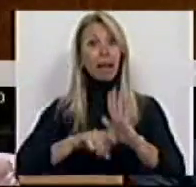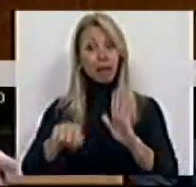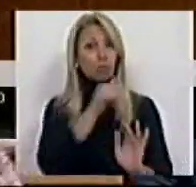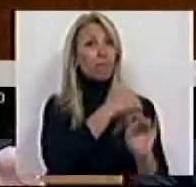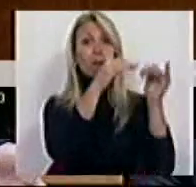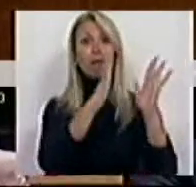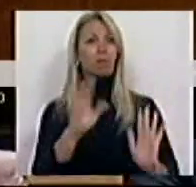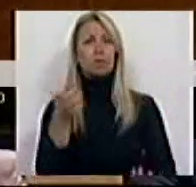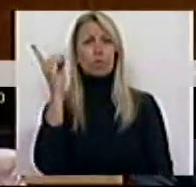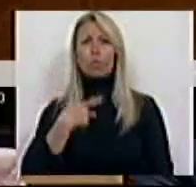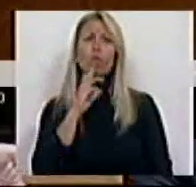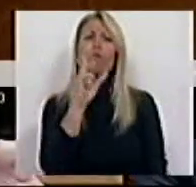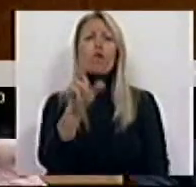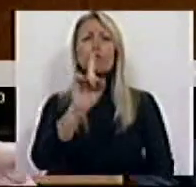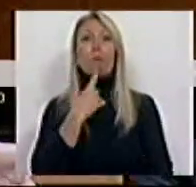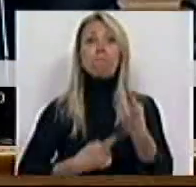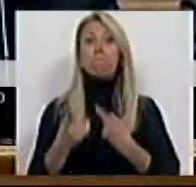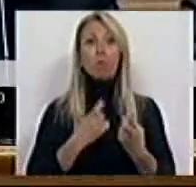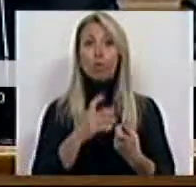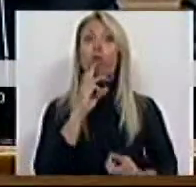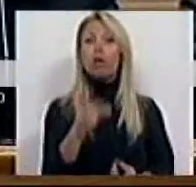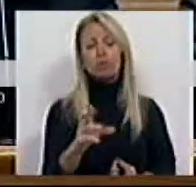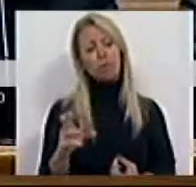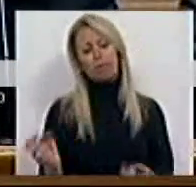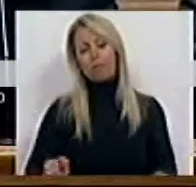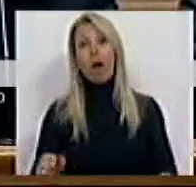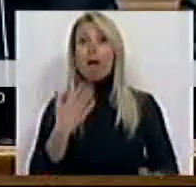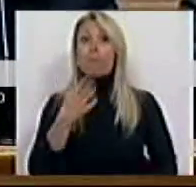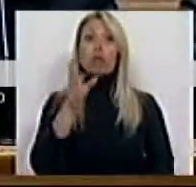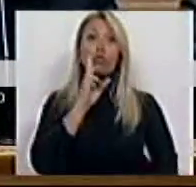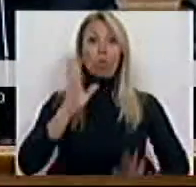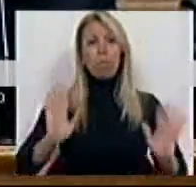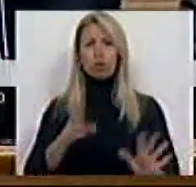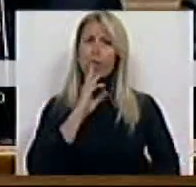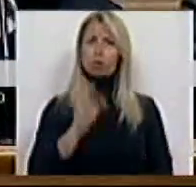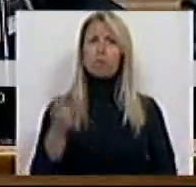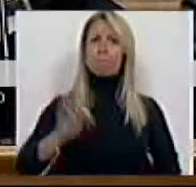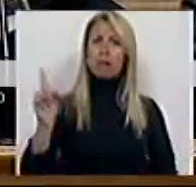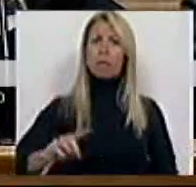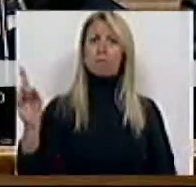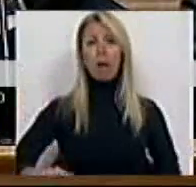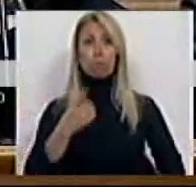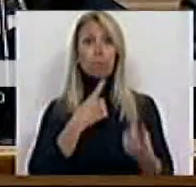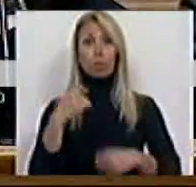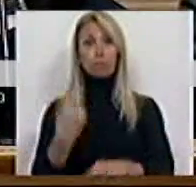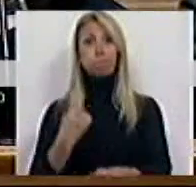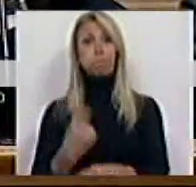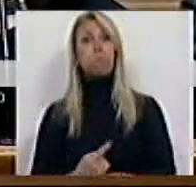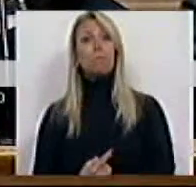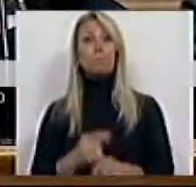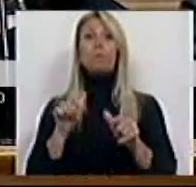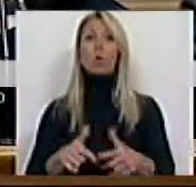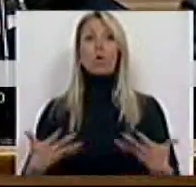e, portanto, não vou responder às suas perguntas. Peço desculpa, já respondi a essas questões várias vezes. Hoje estamos aqui para